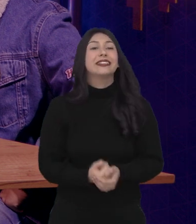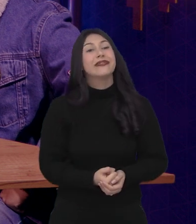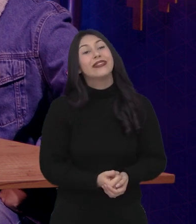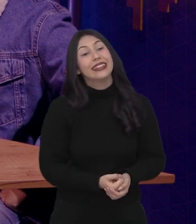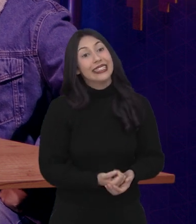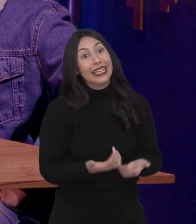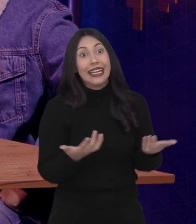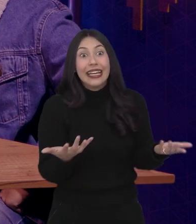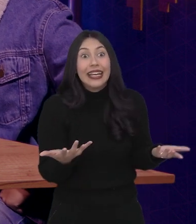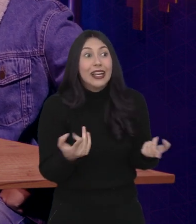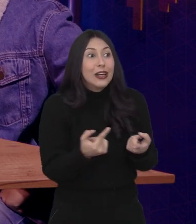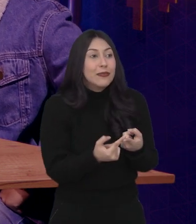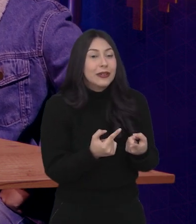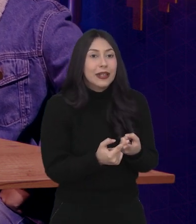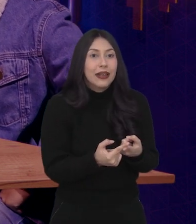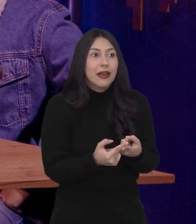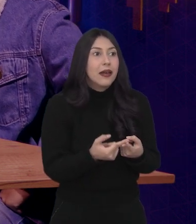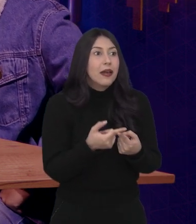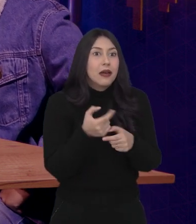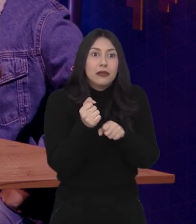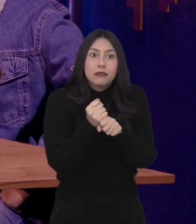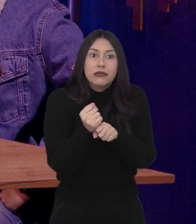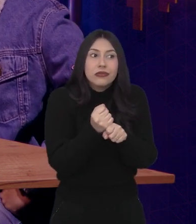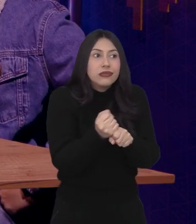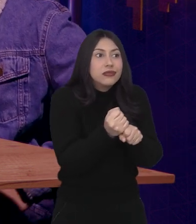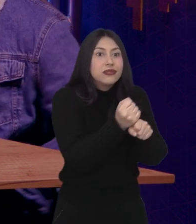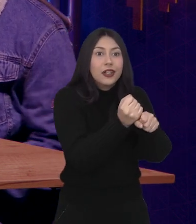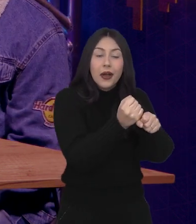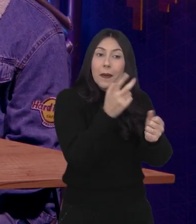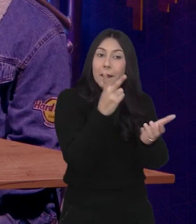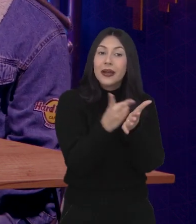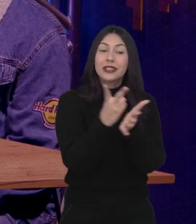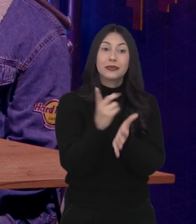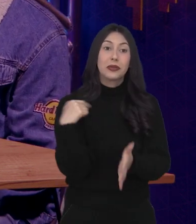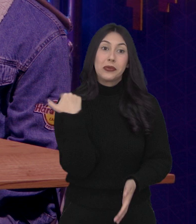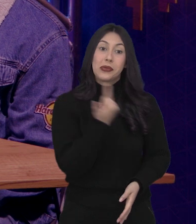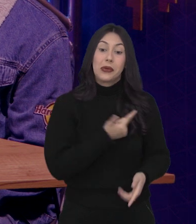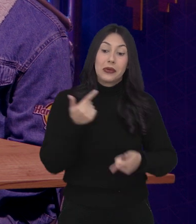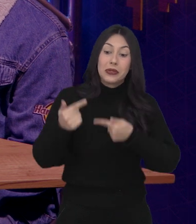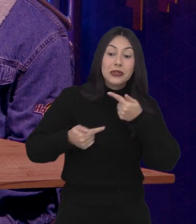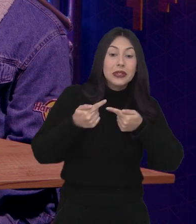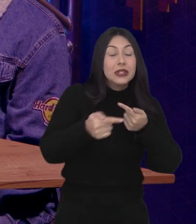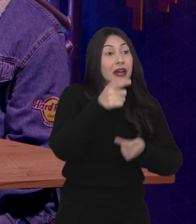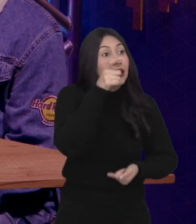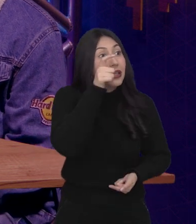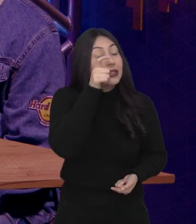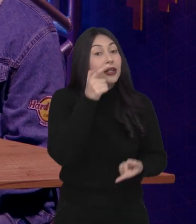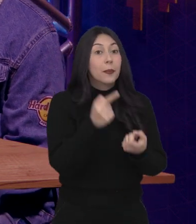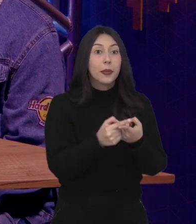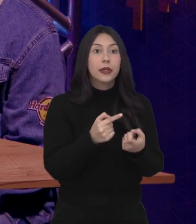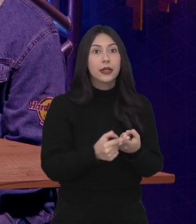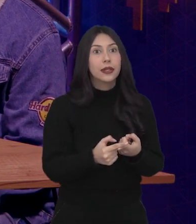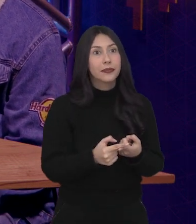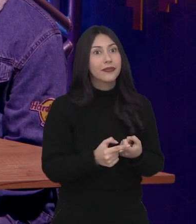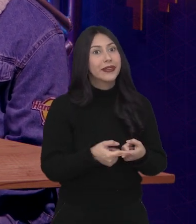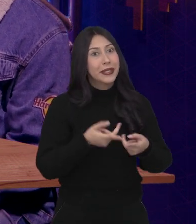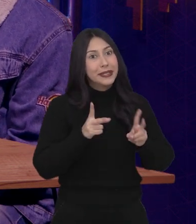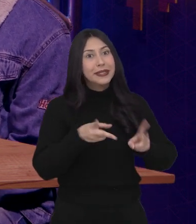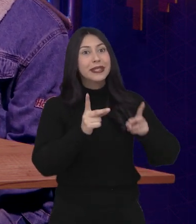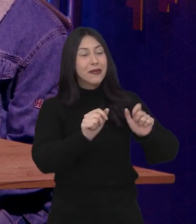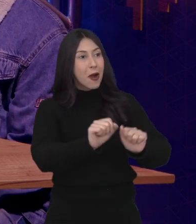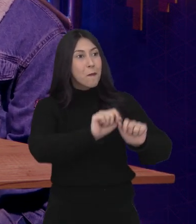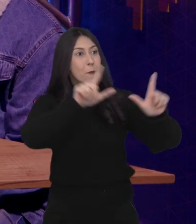programa. Não, exatamente. Eu acredito que anos depois, né, até as nossas gerações que assistem, porque vira e